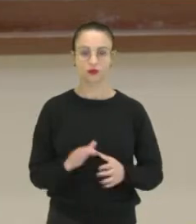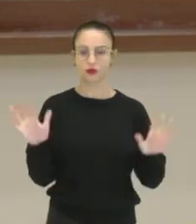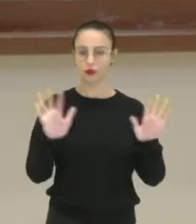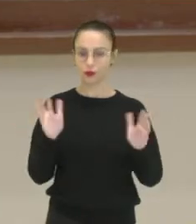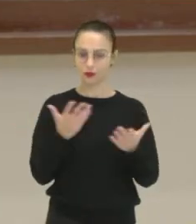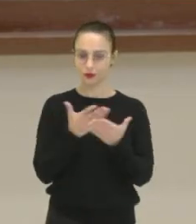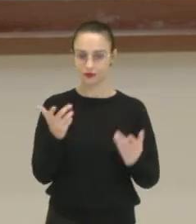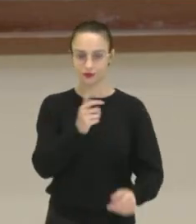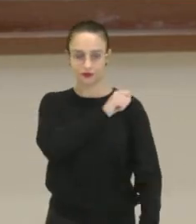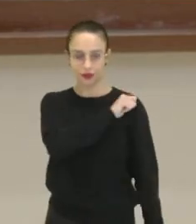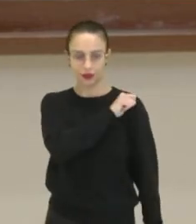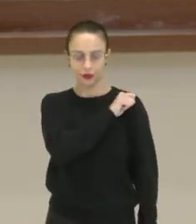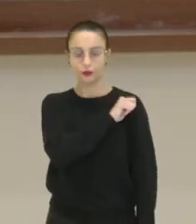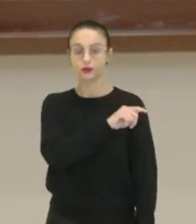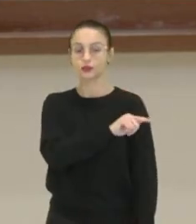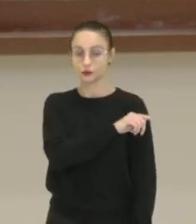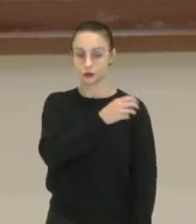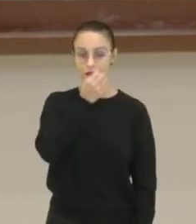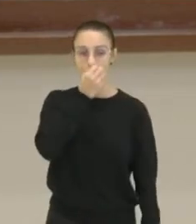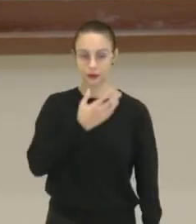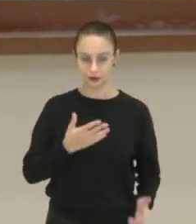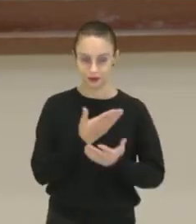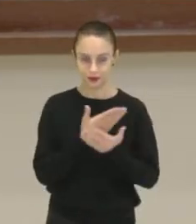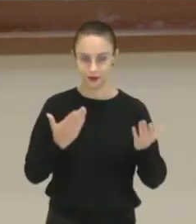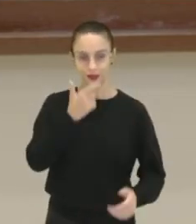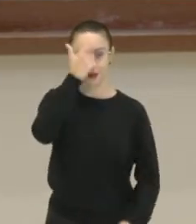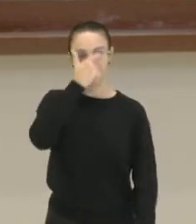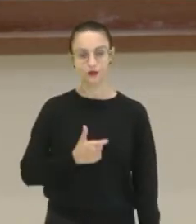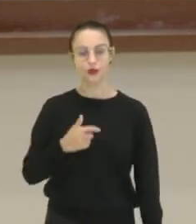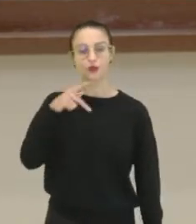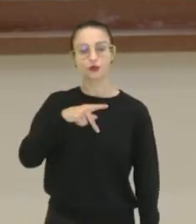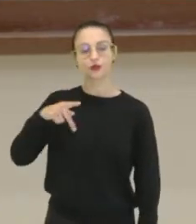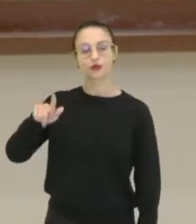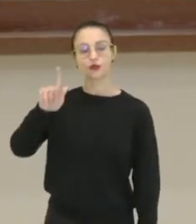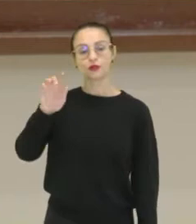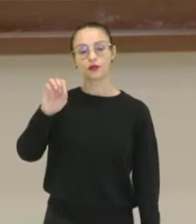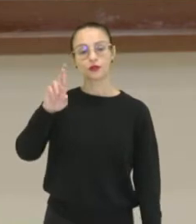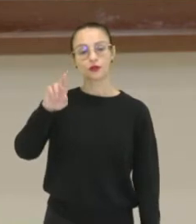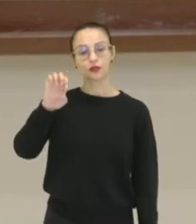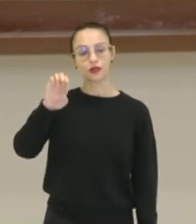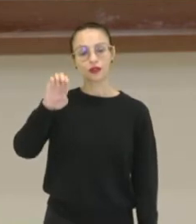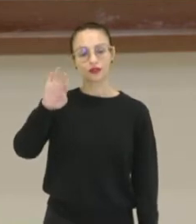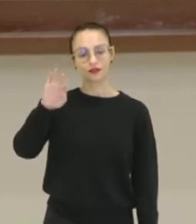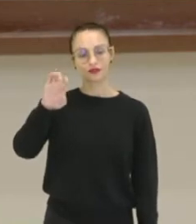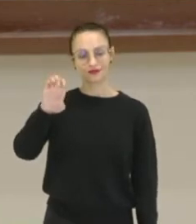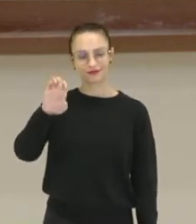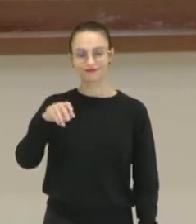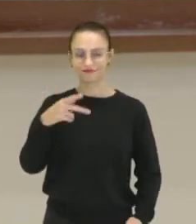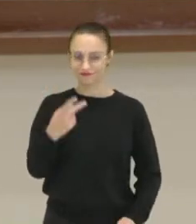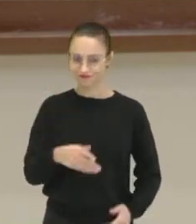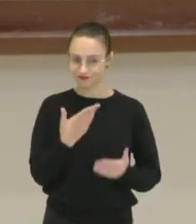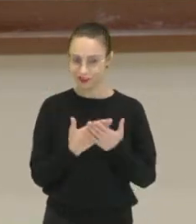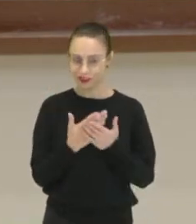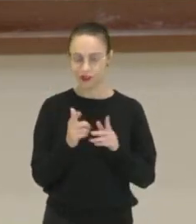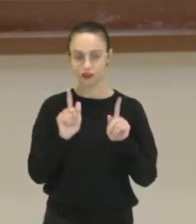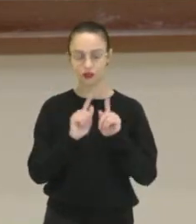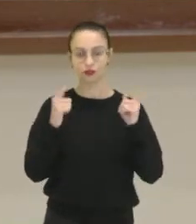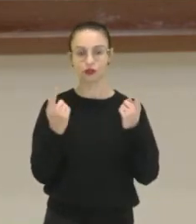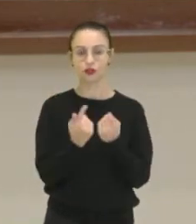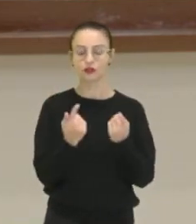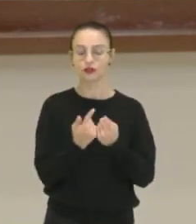Olá, meus queridos alunos do 7º ano, tudo bem com vocês? Eu sou a professora Gorete Wozniak, estamos aqui para uma aula de Geografia e vamos trabalhar